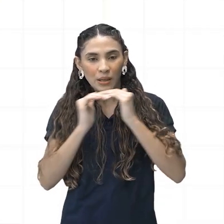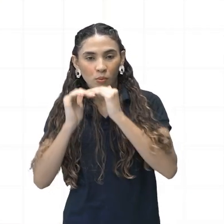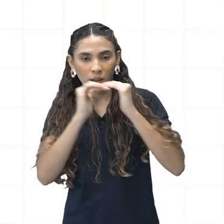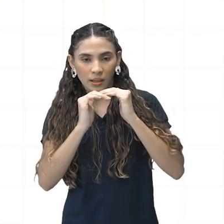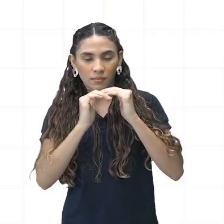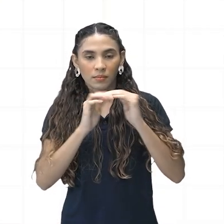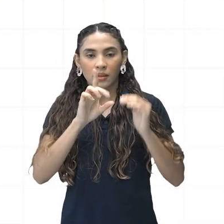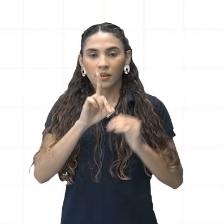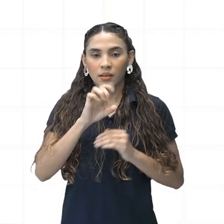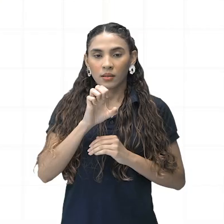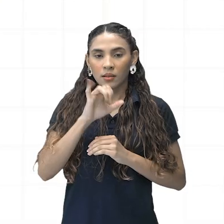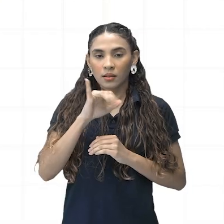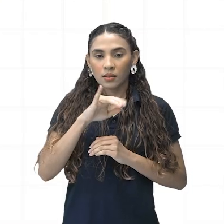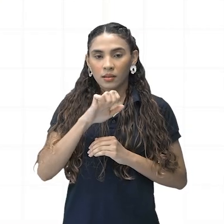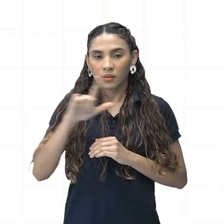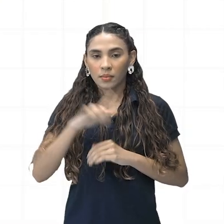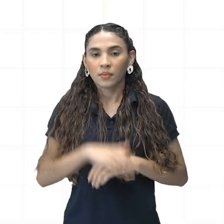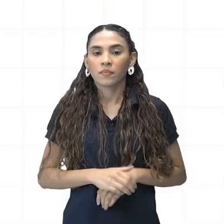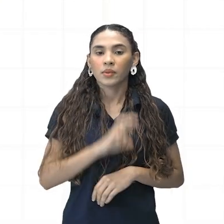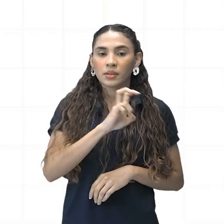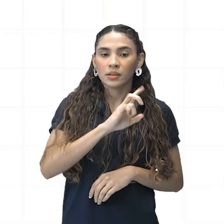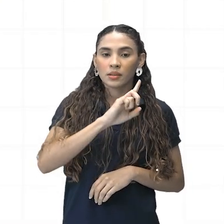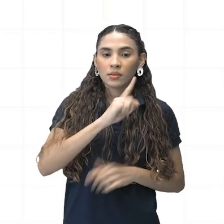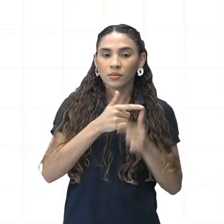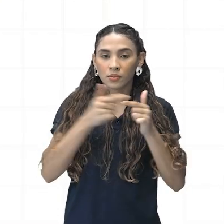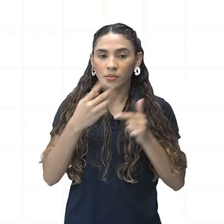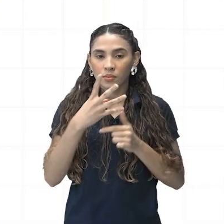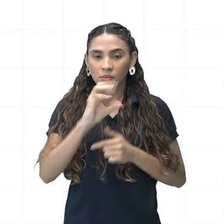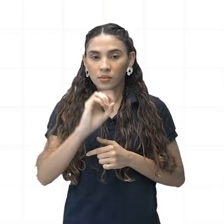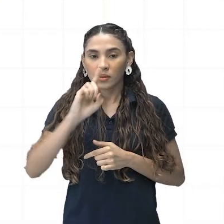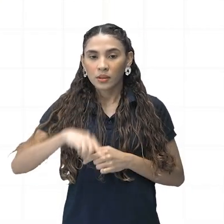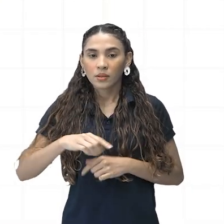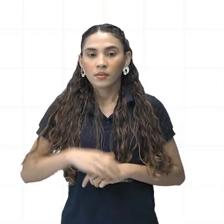decimais. 5 dividido por 40 é